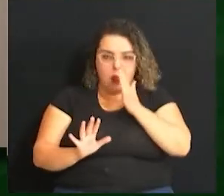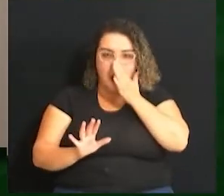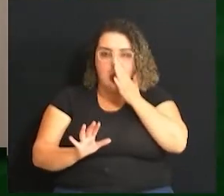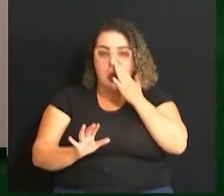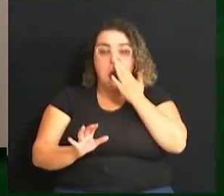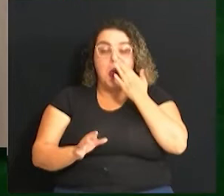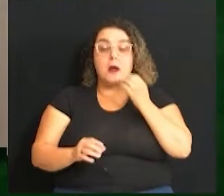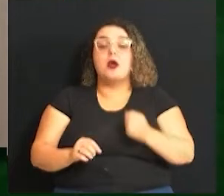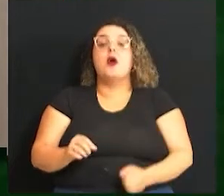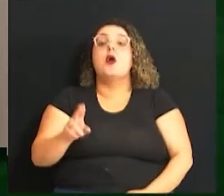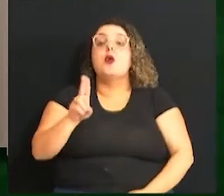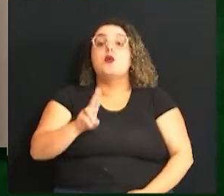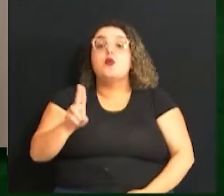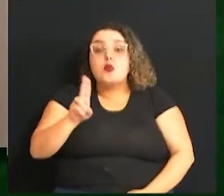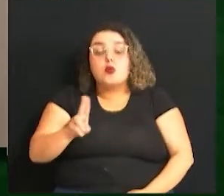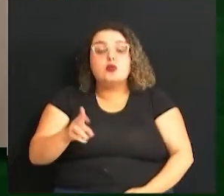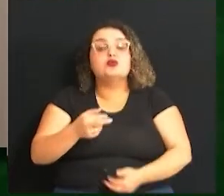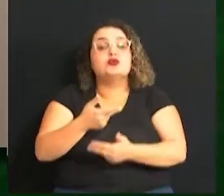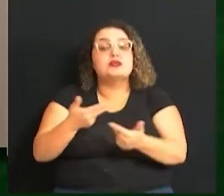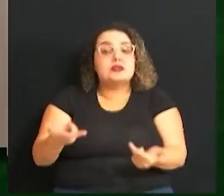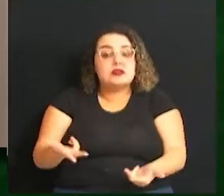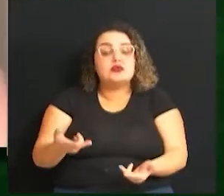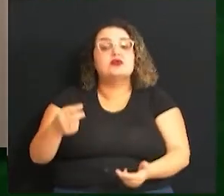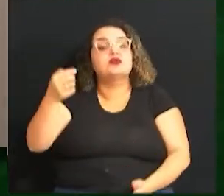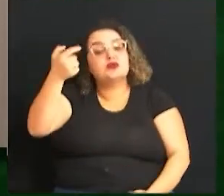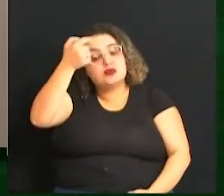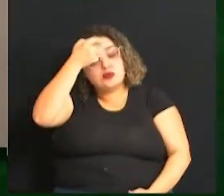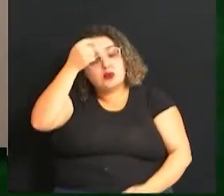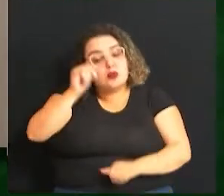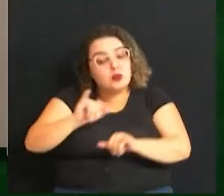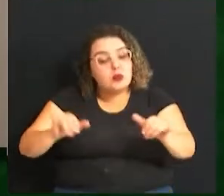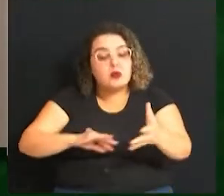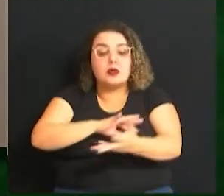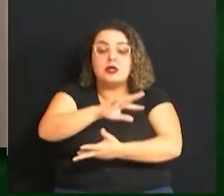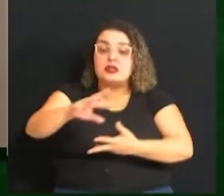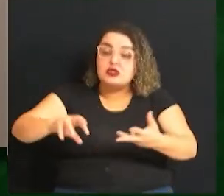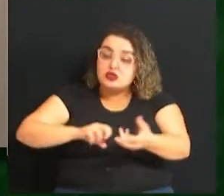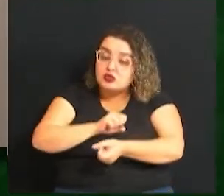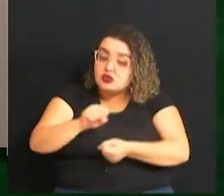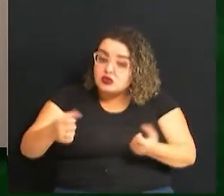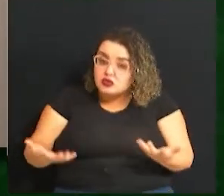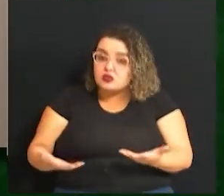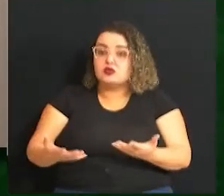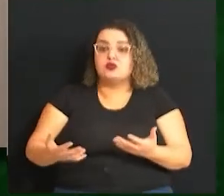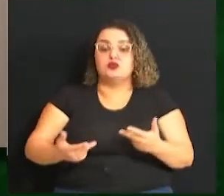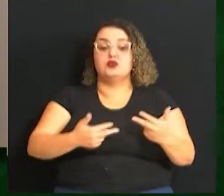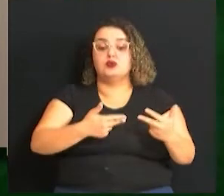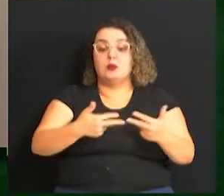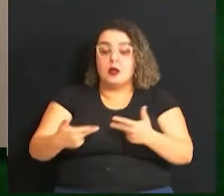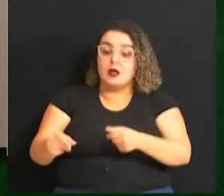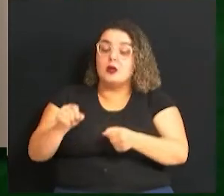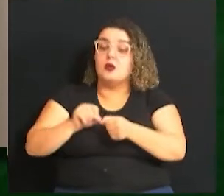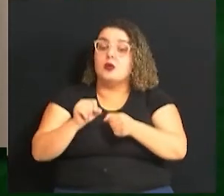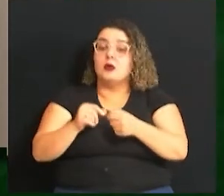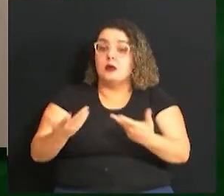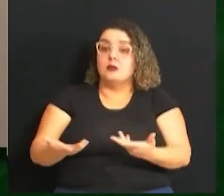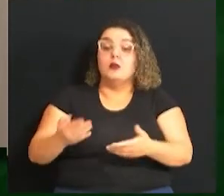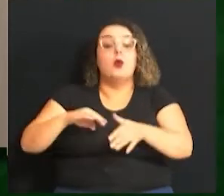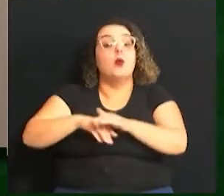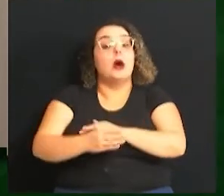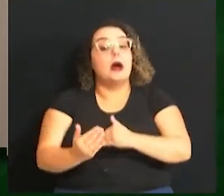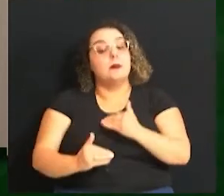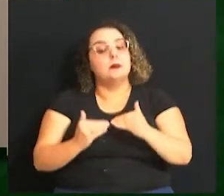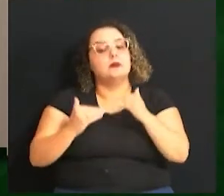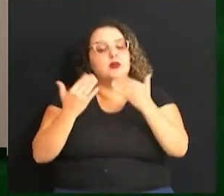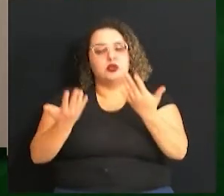é sobre isso, é sobre consumo consciente, é sobre sustentabilidade, é sobre os padrões que a gente forma, sobre os